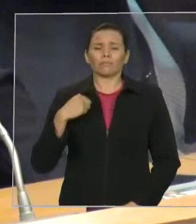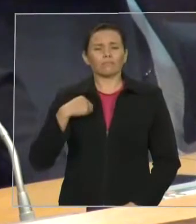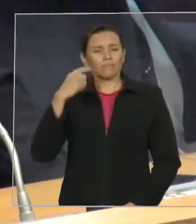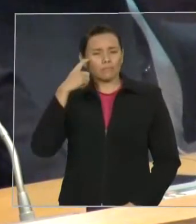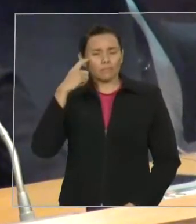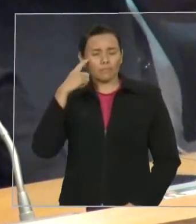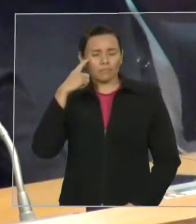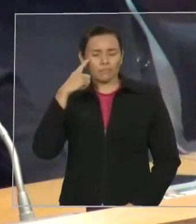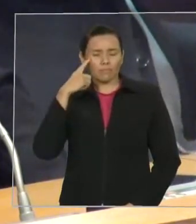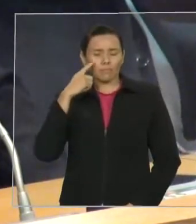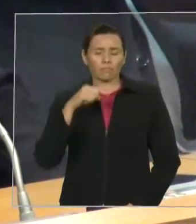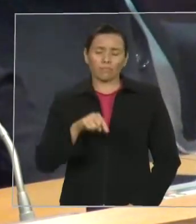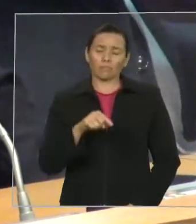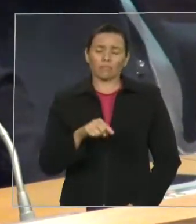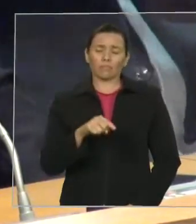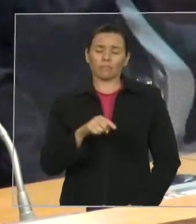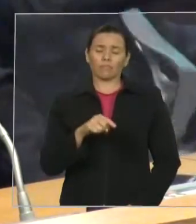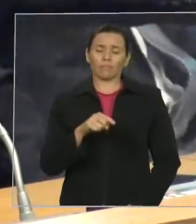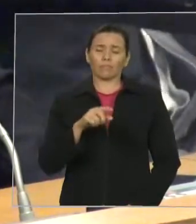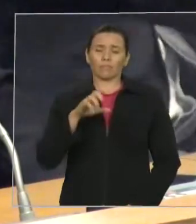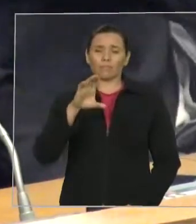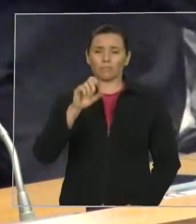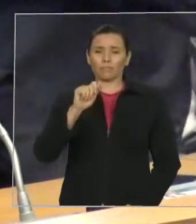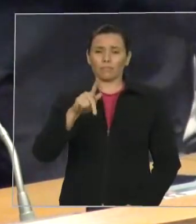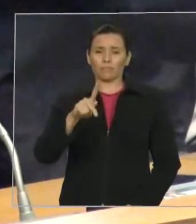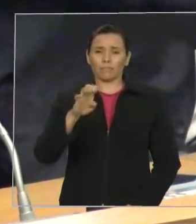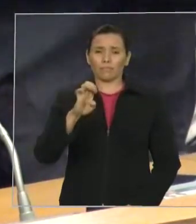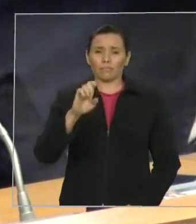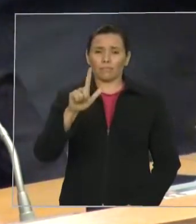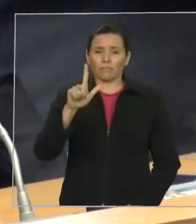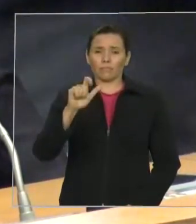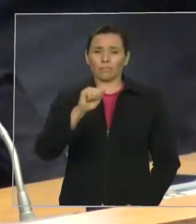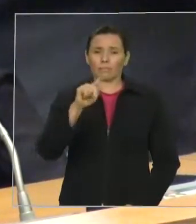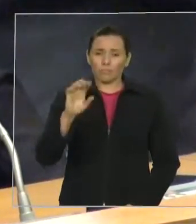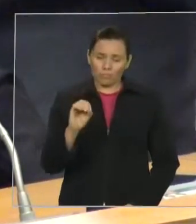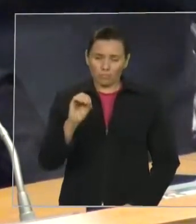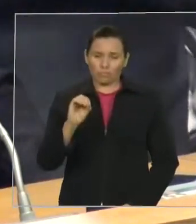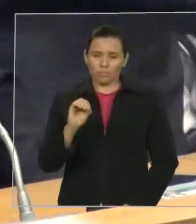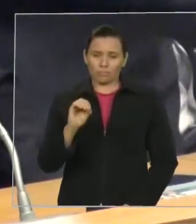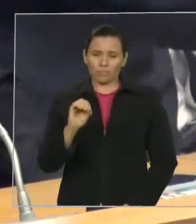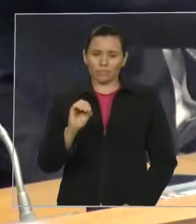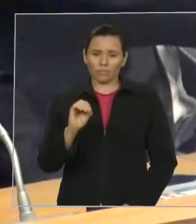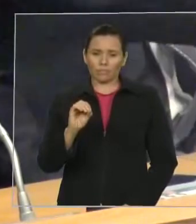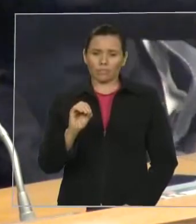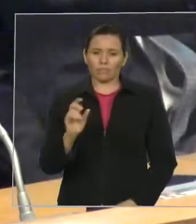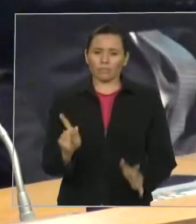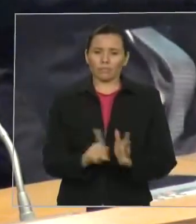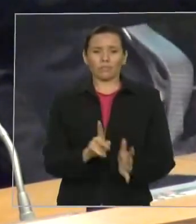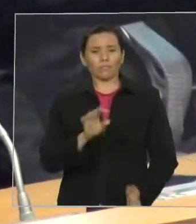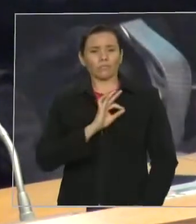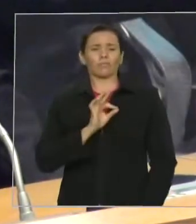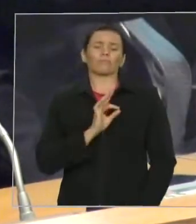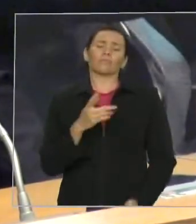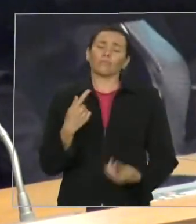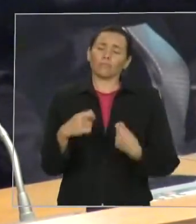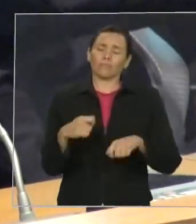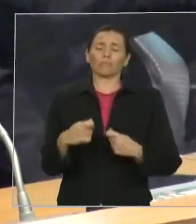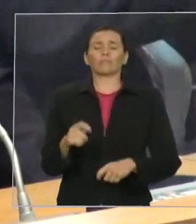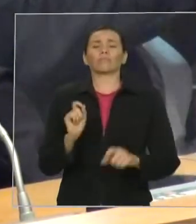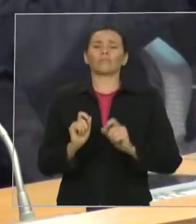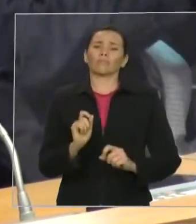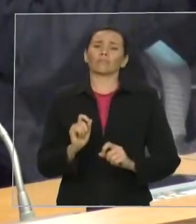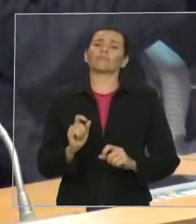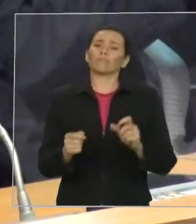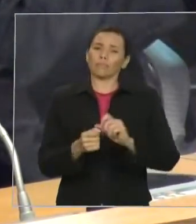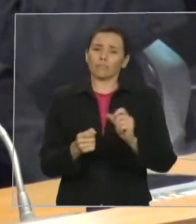capelão militar deveria ser ocupado através de concurso público. Essa é a minha opinião pessoal. Perfeita